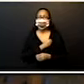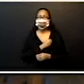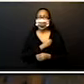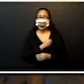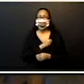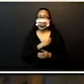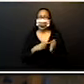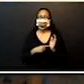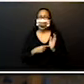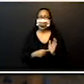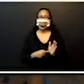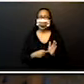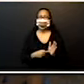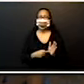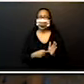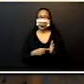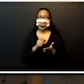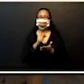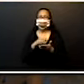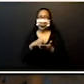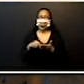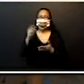a sua escrita com palavras.